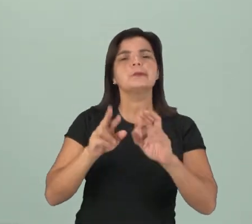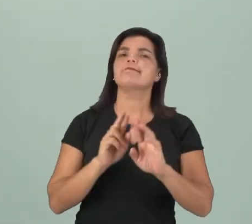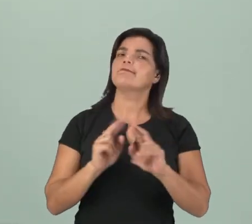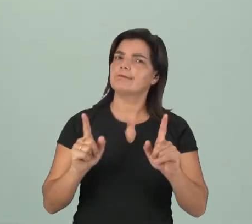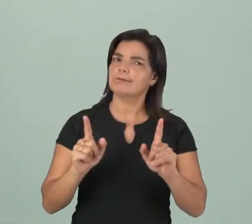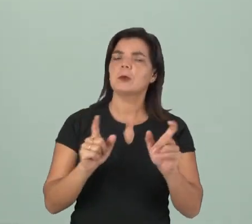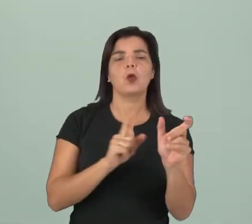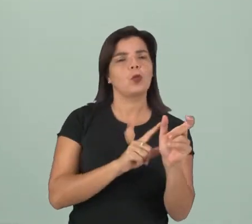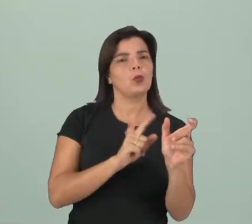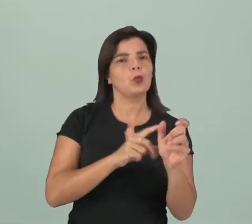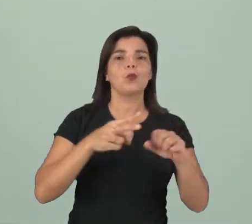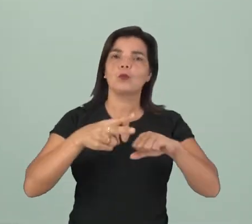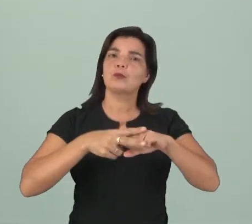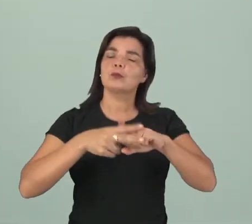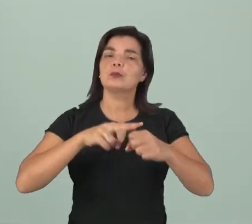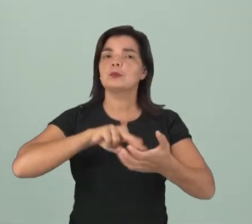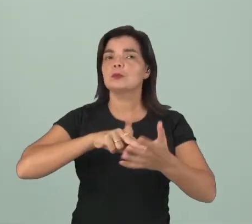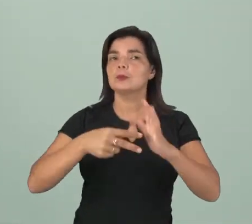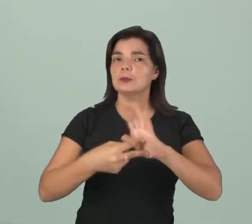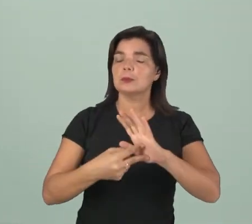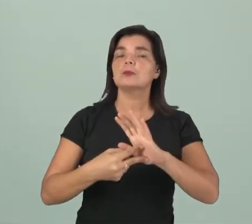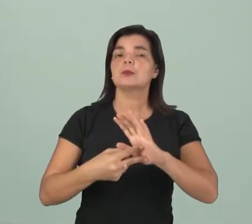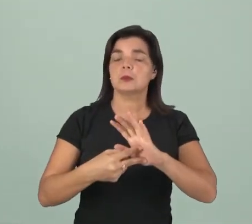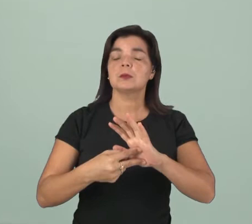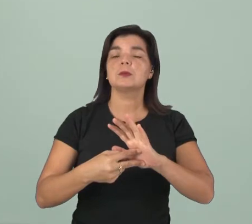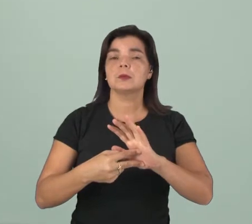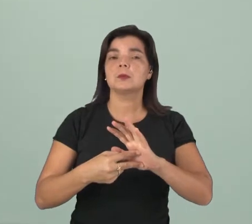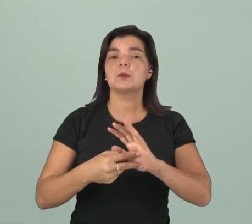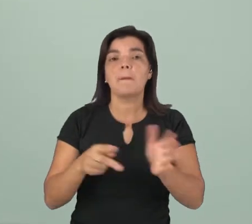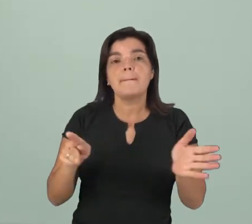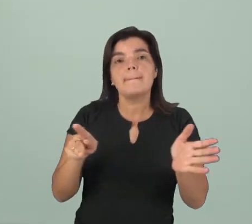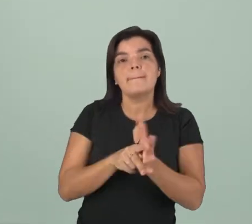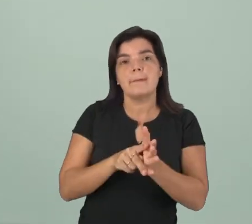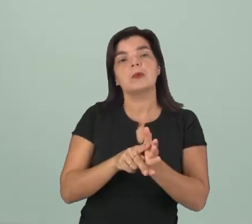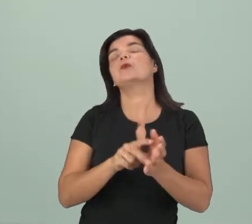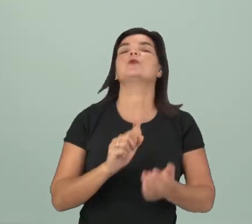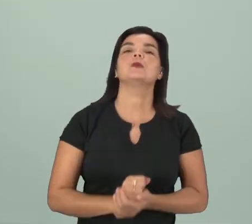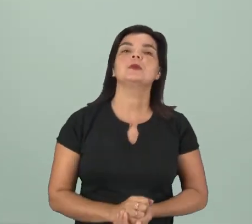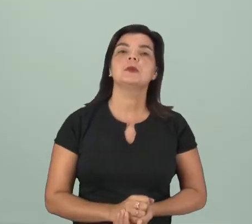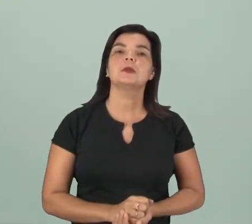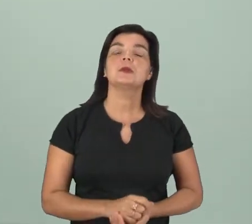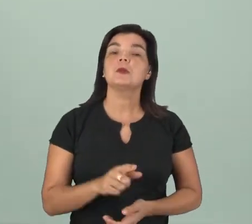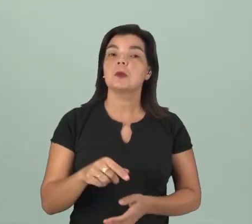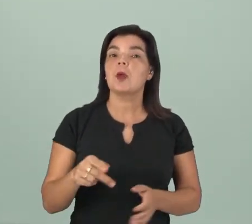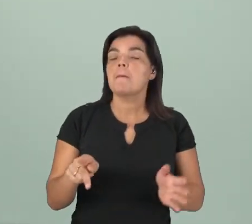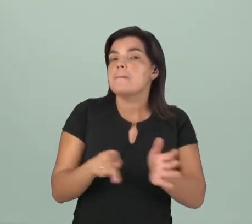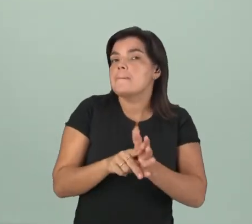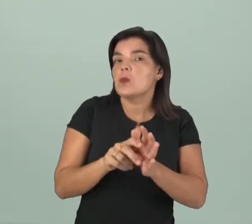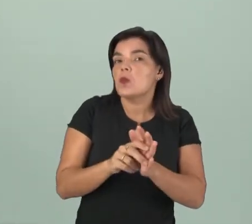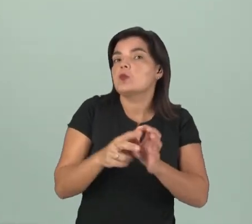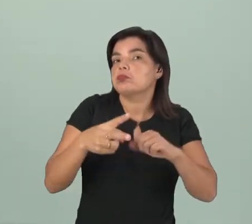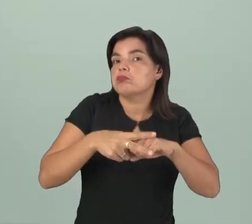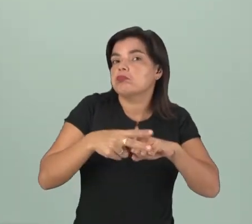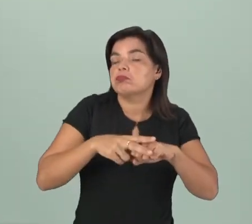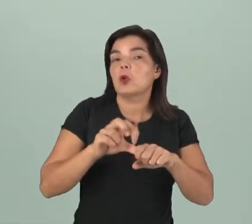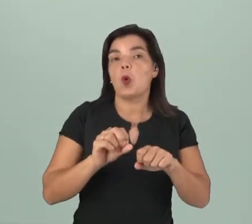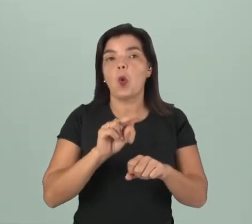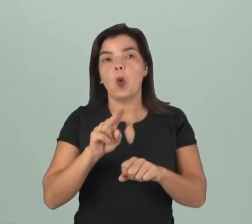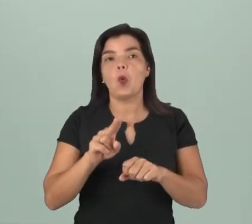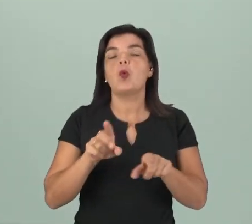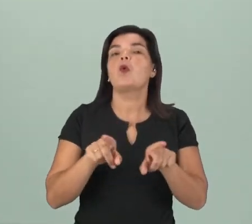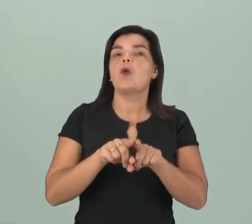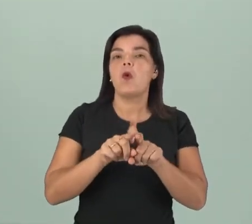diferente na nomenclatura verbal, ou seja, ele tem uma irregularidade específica que é que é própria dele, ou que é devido à